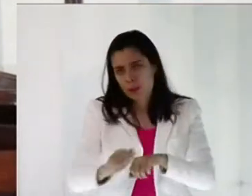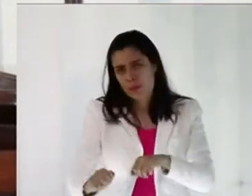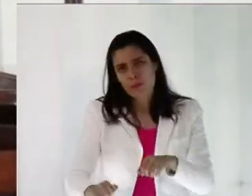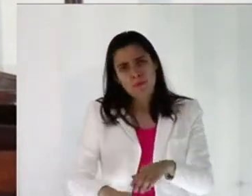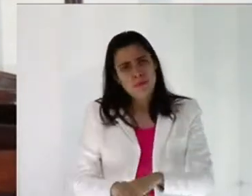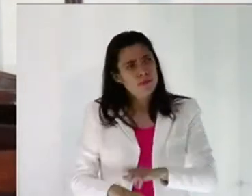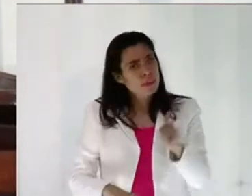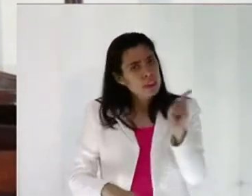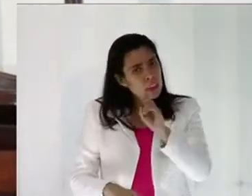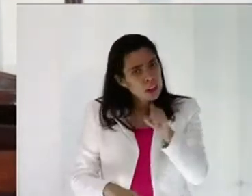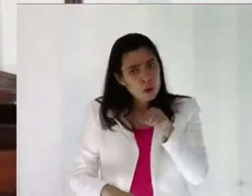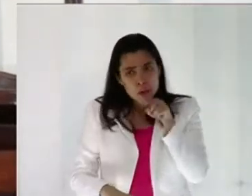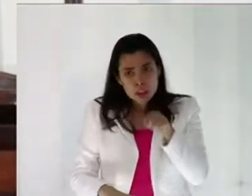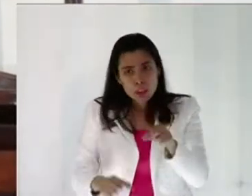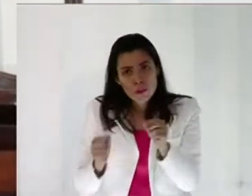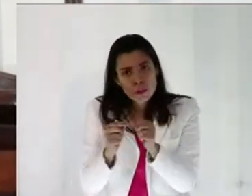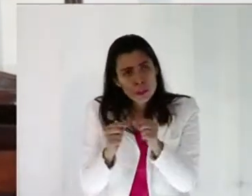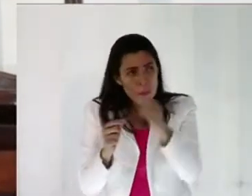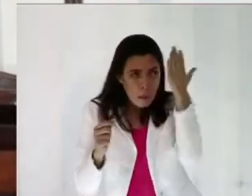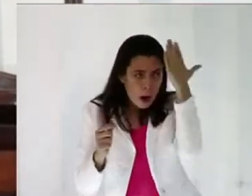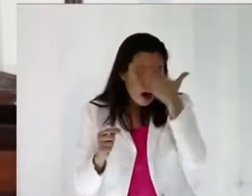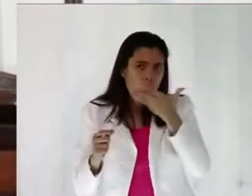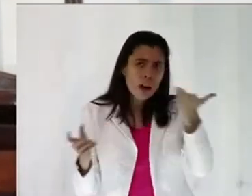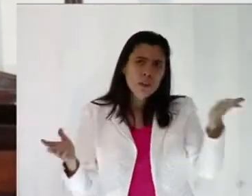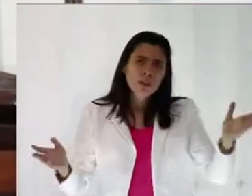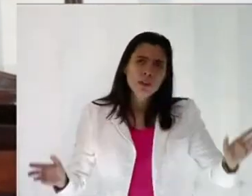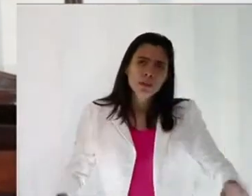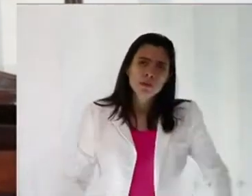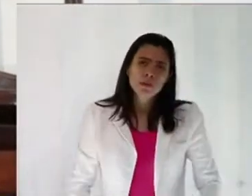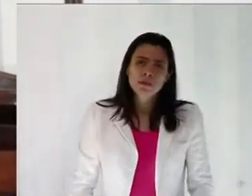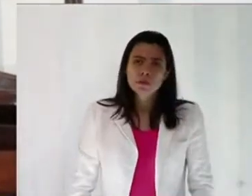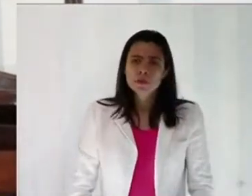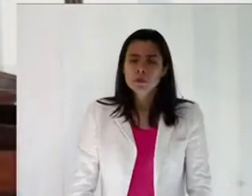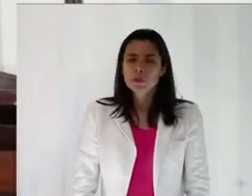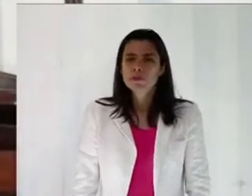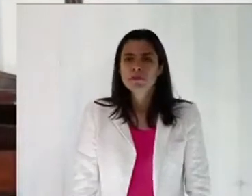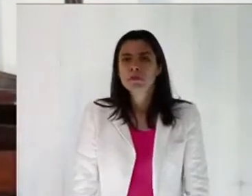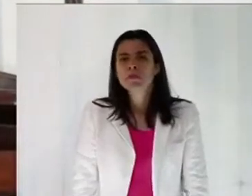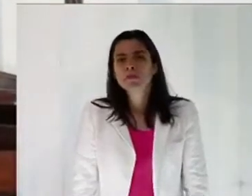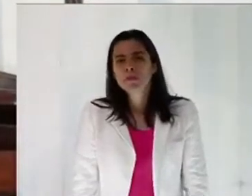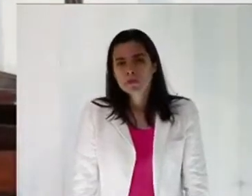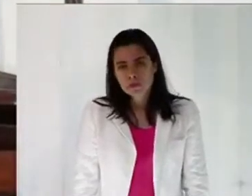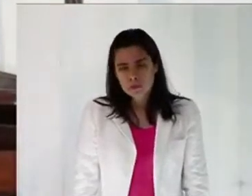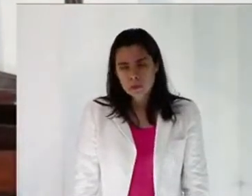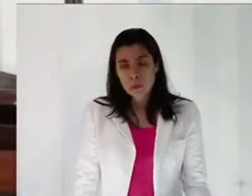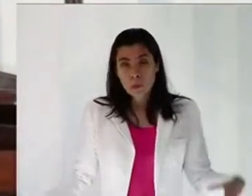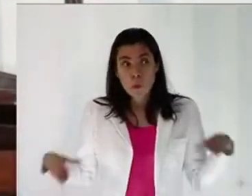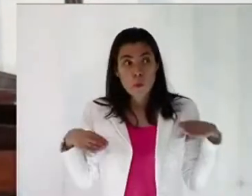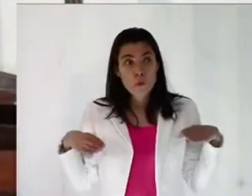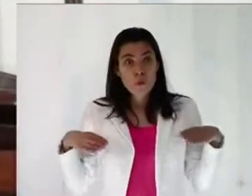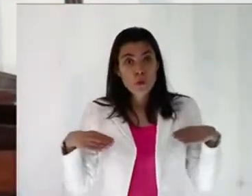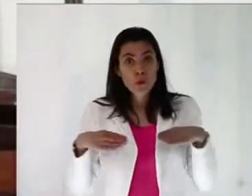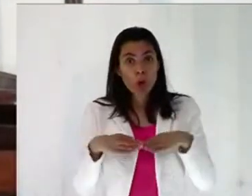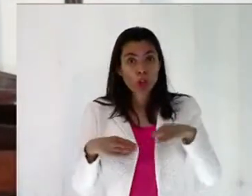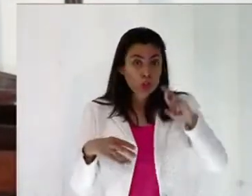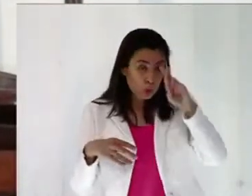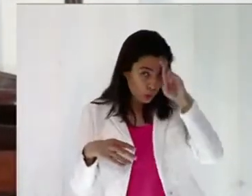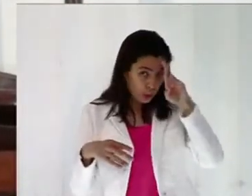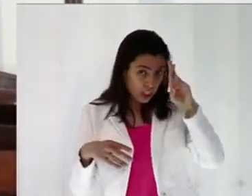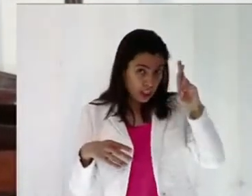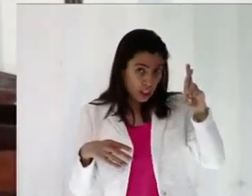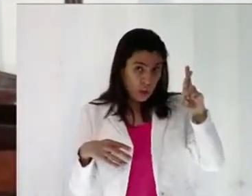sua esposa Sara vão conceber. O anjo do Senhor visita Abraão, e o anjo do Senhor fala de forma